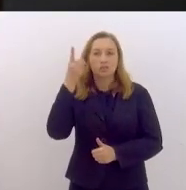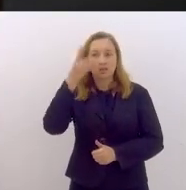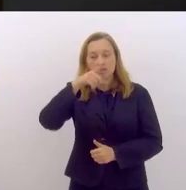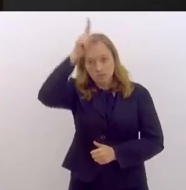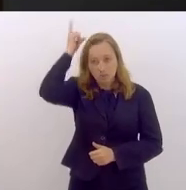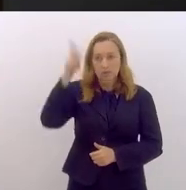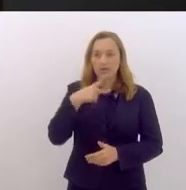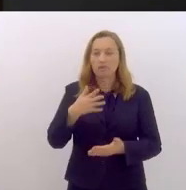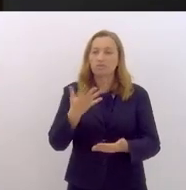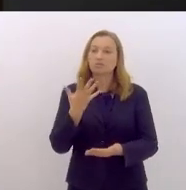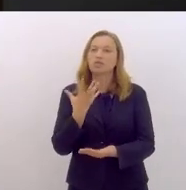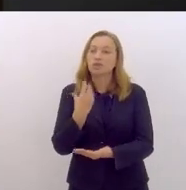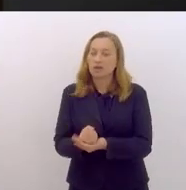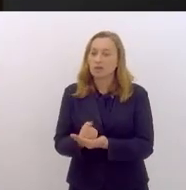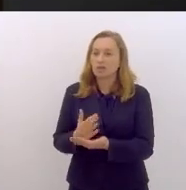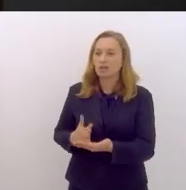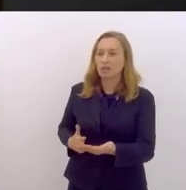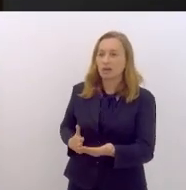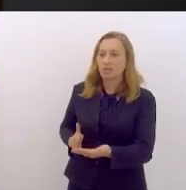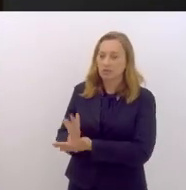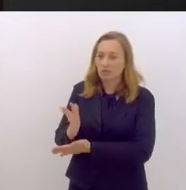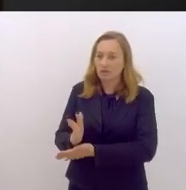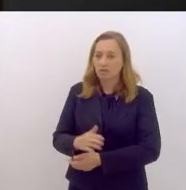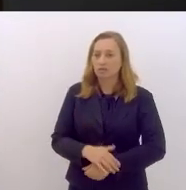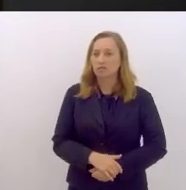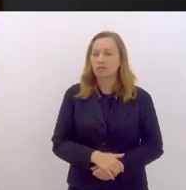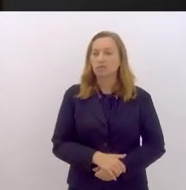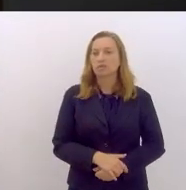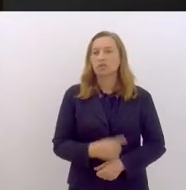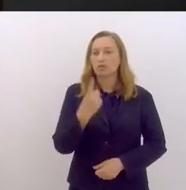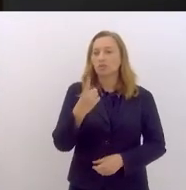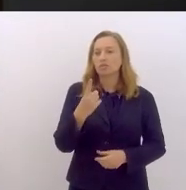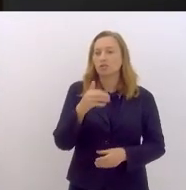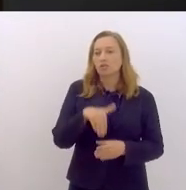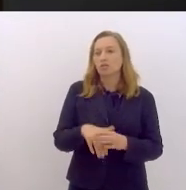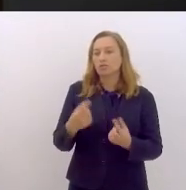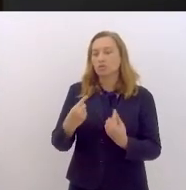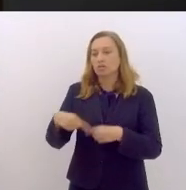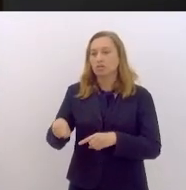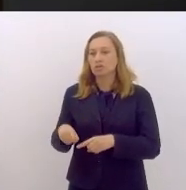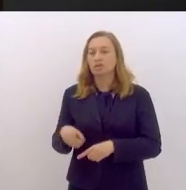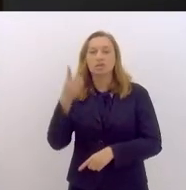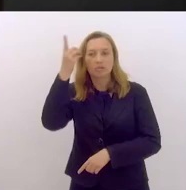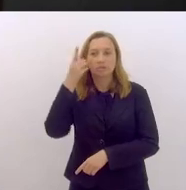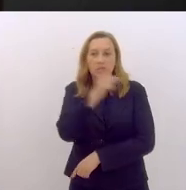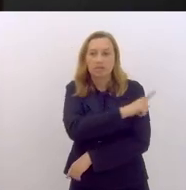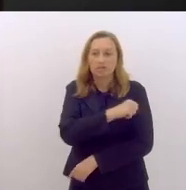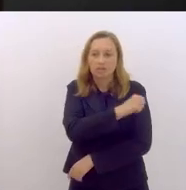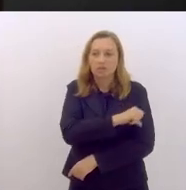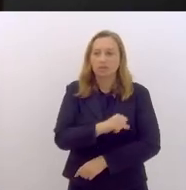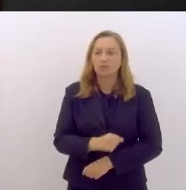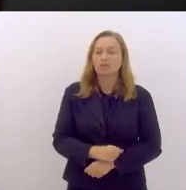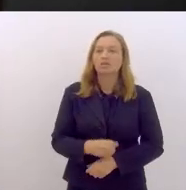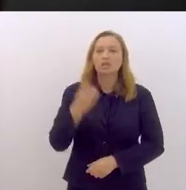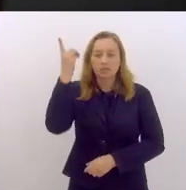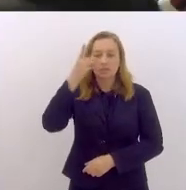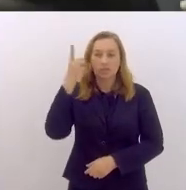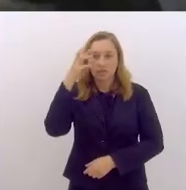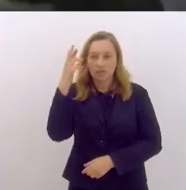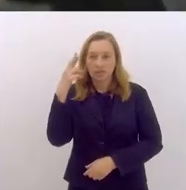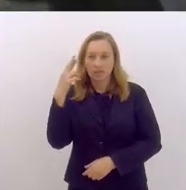cantar. Se os que aprovam, permaneçam como estão, aprovada com voto contrário da deputada enfermeira, com voto contrário da deputada